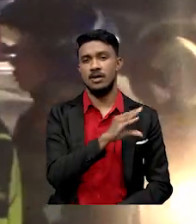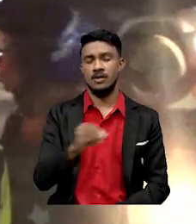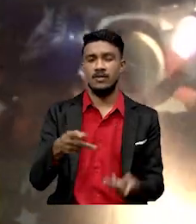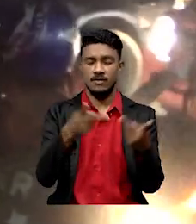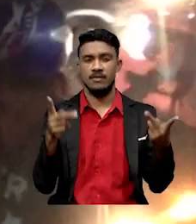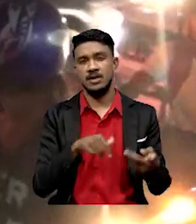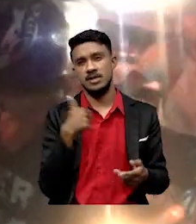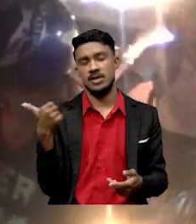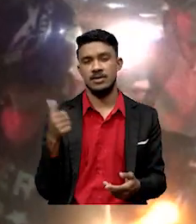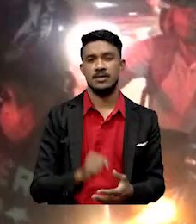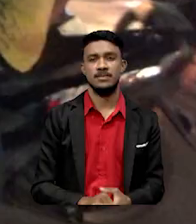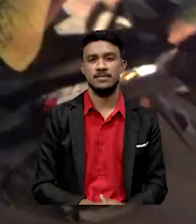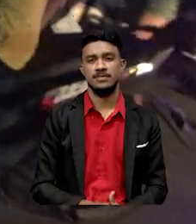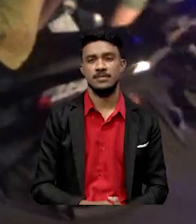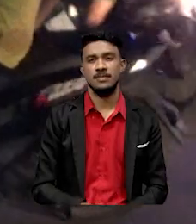sira seluktan.